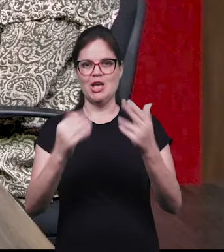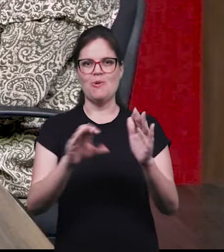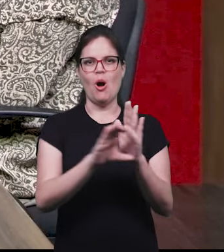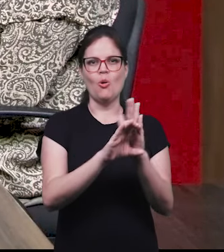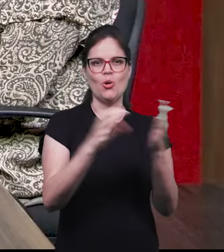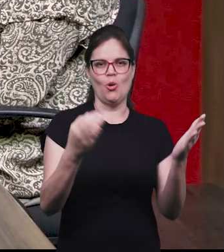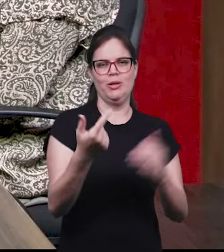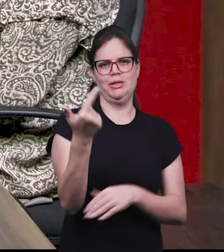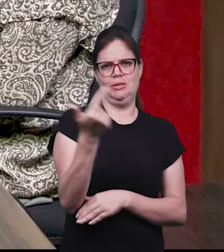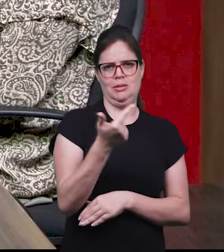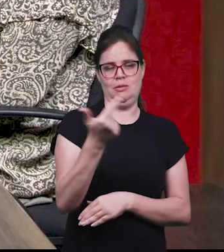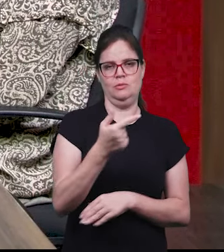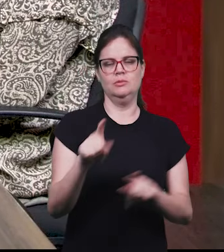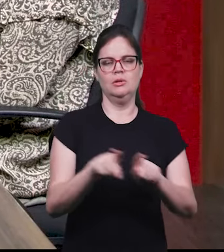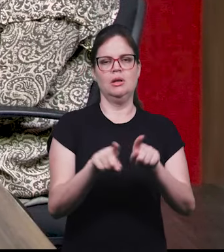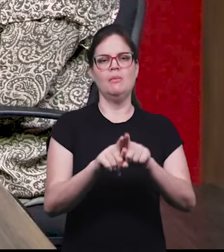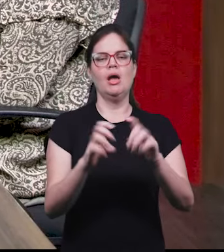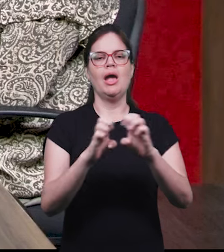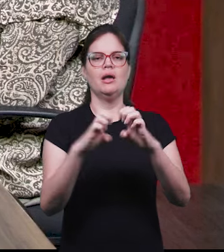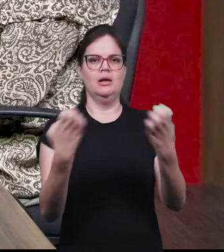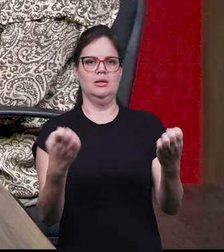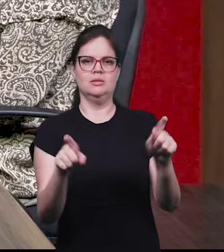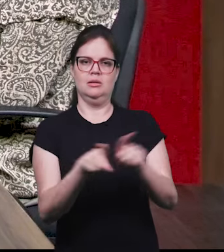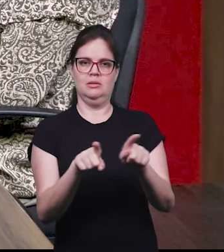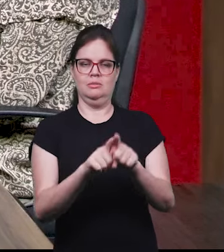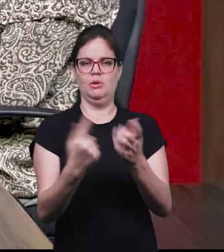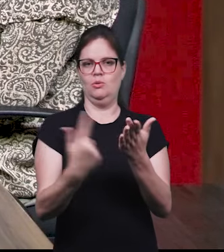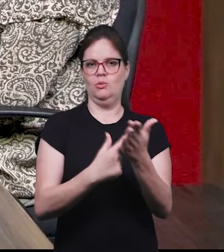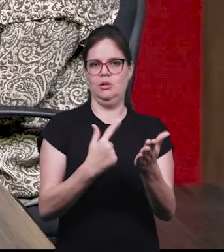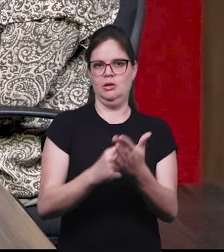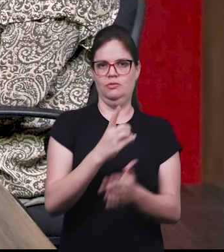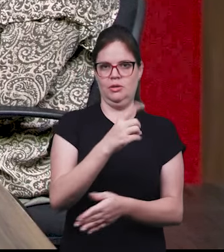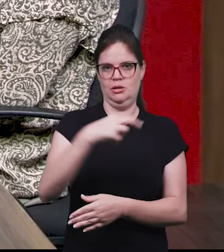em Esdras e no livro do profeta Daniel.